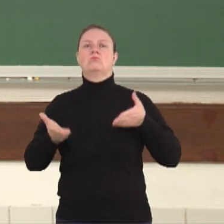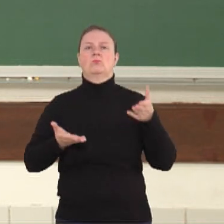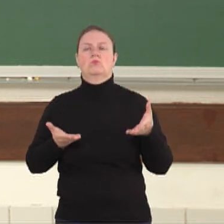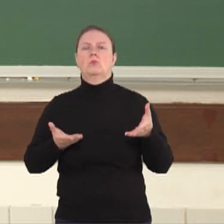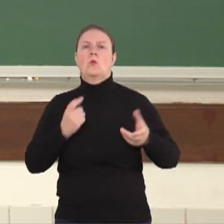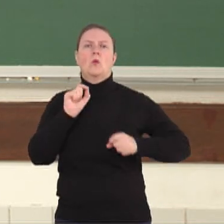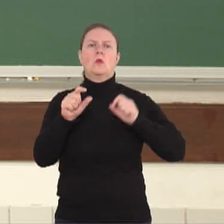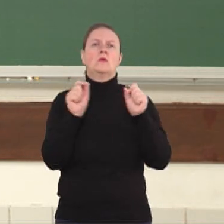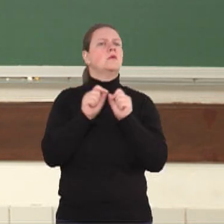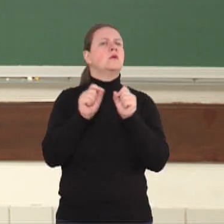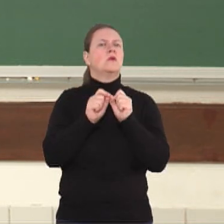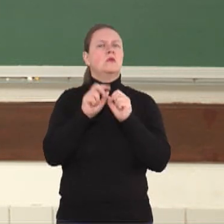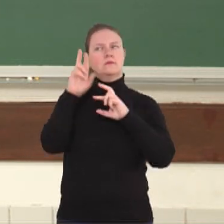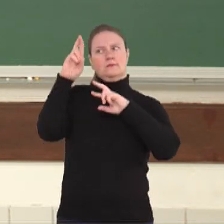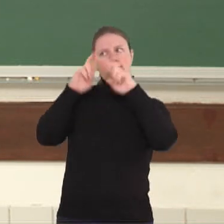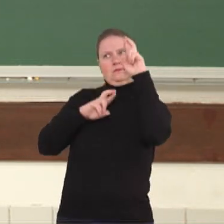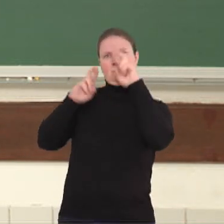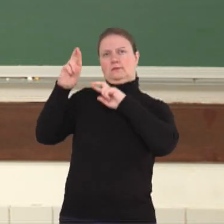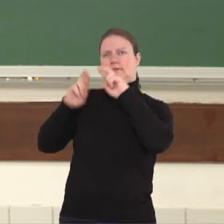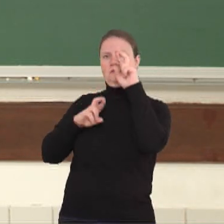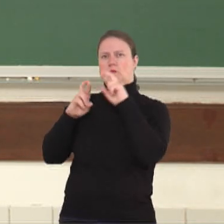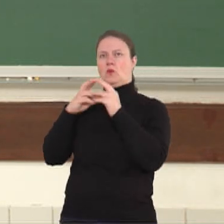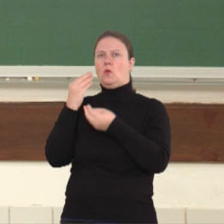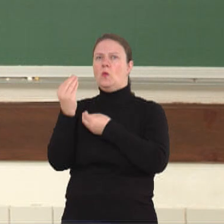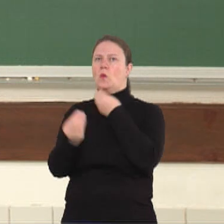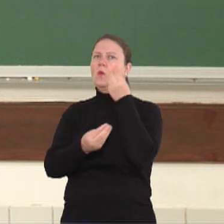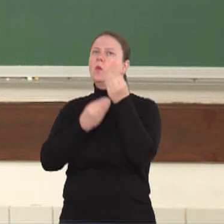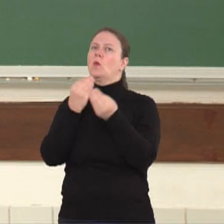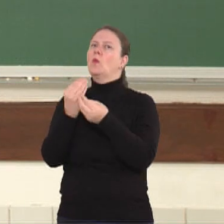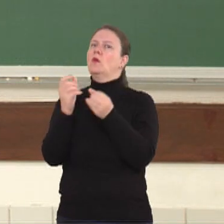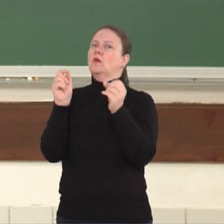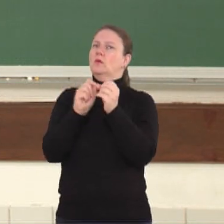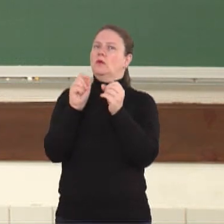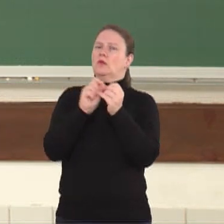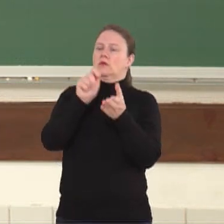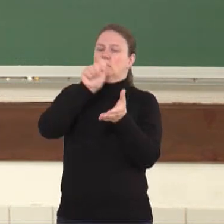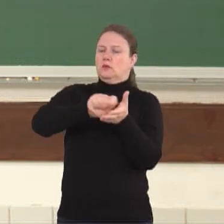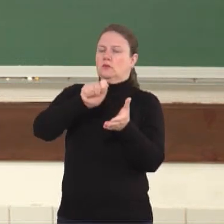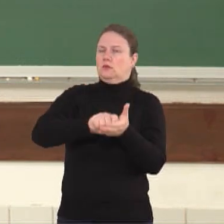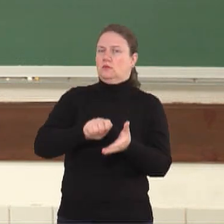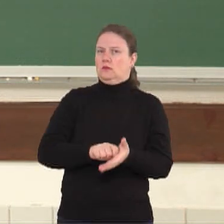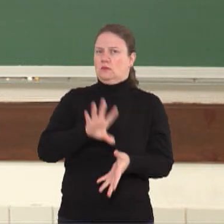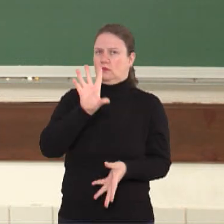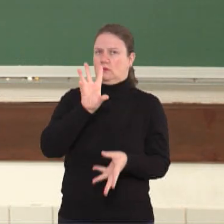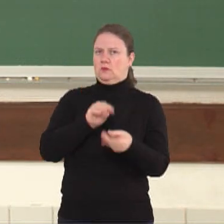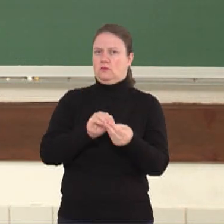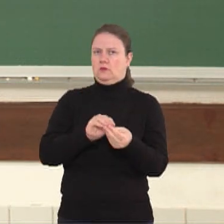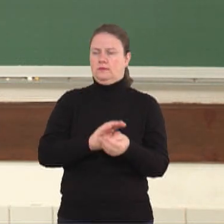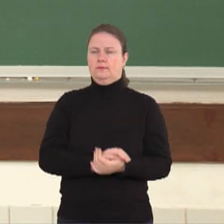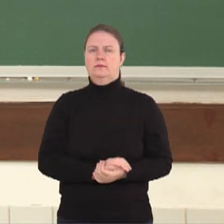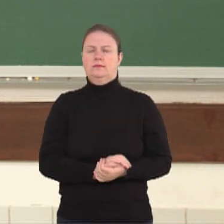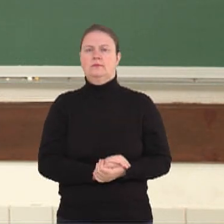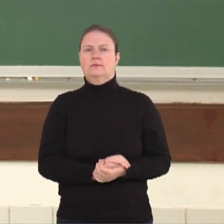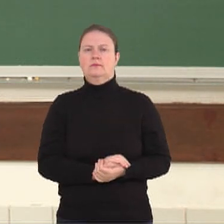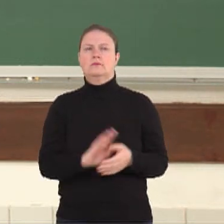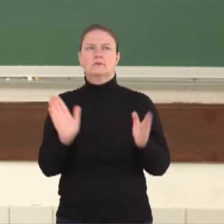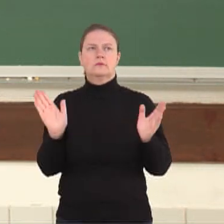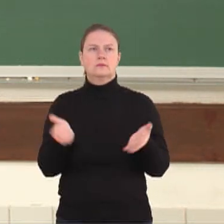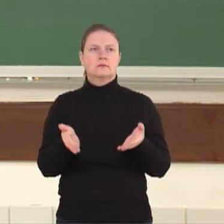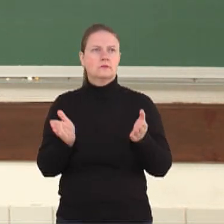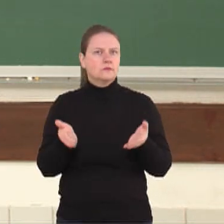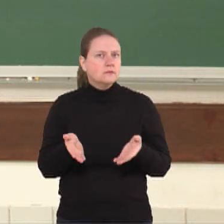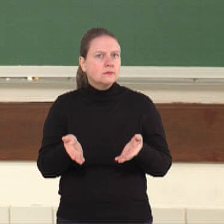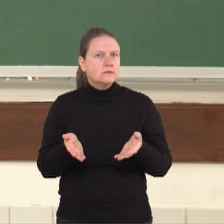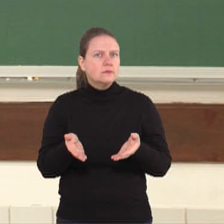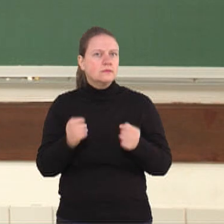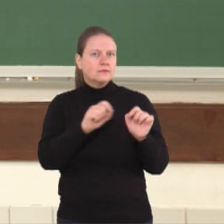a gente está fazendo? Analisando como é que se constrói, né, esse discurso da resenha, tá? Vou colocar daí para você